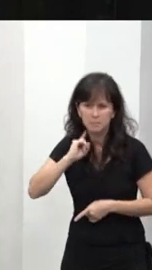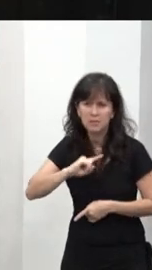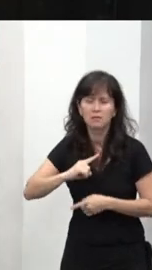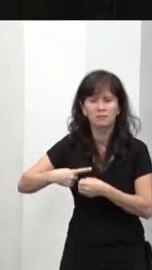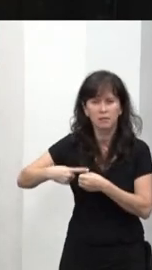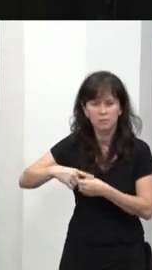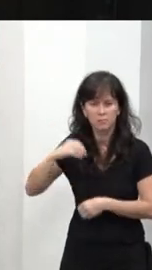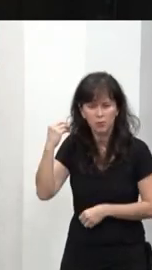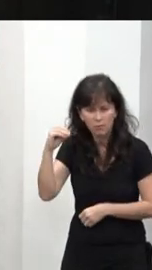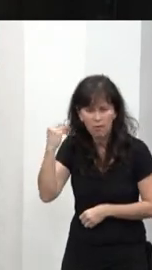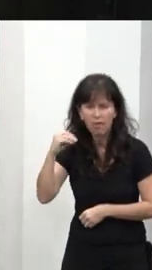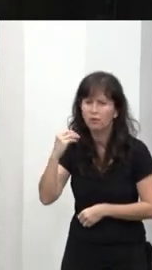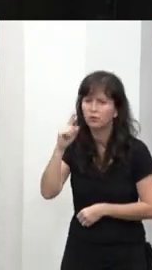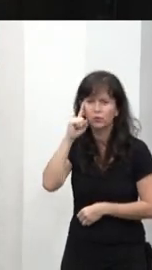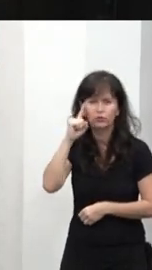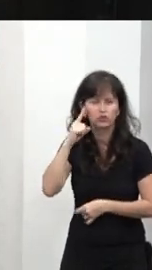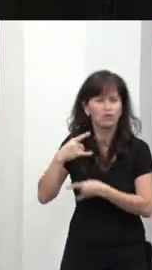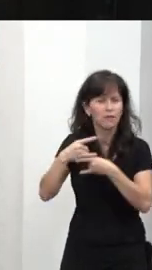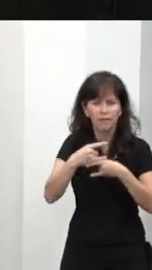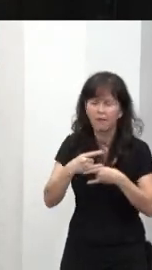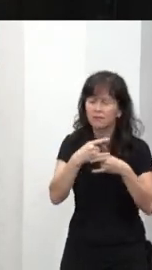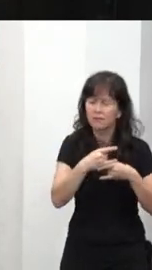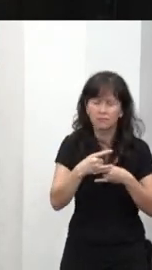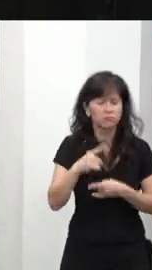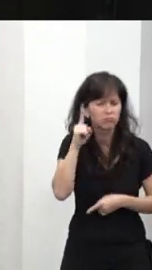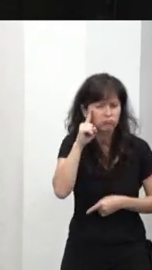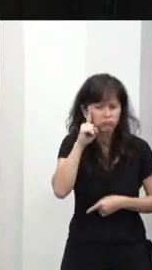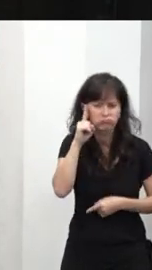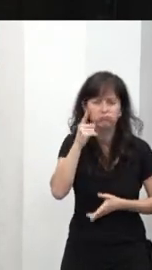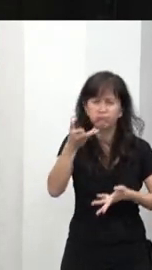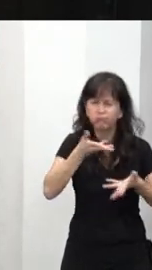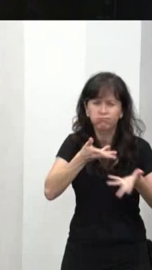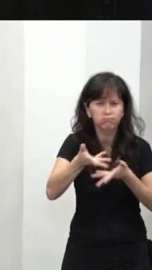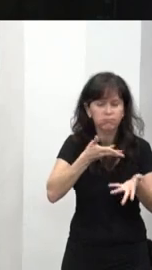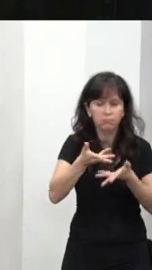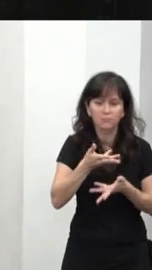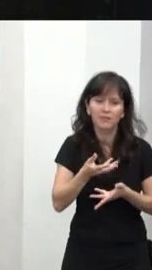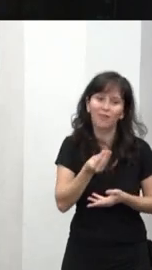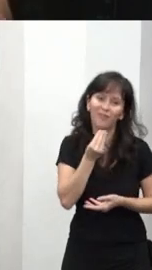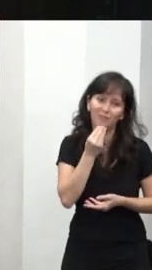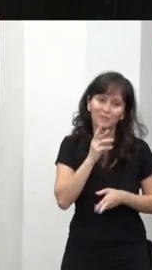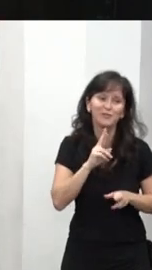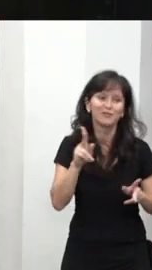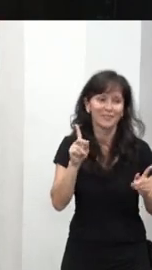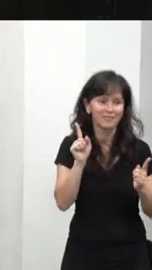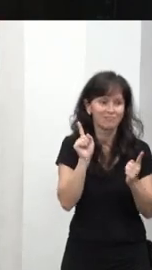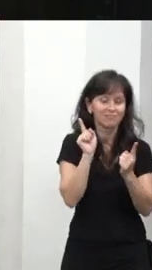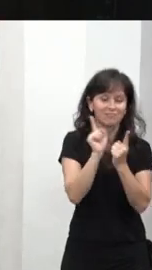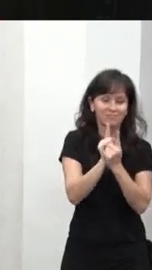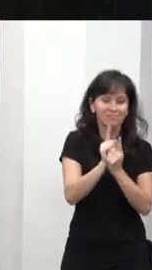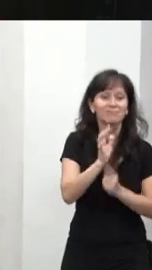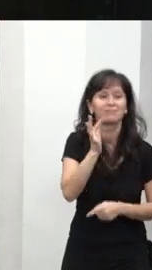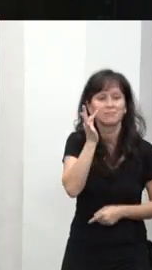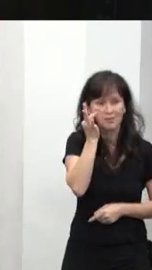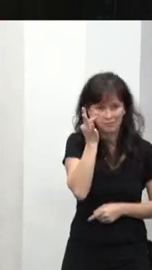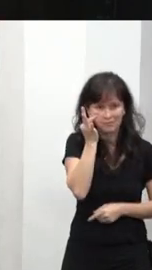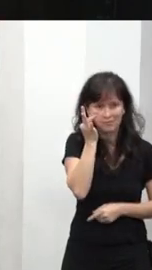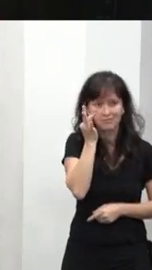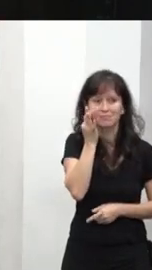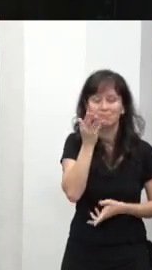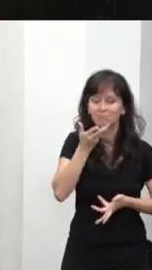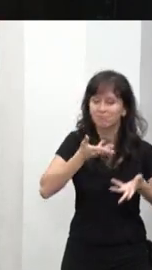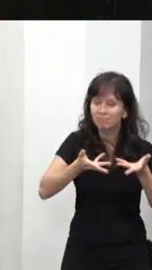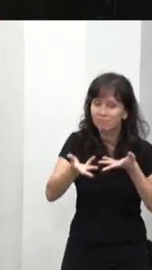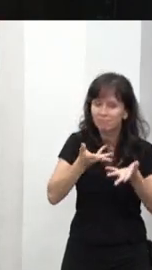vem sendo assim todos os dias então mas óbvio que é diferente quando a gente tá aqui pessoalmente quando a gente conhece um pouquinho mais